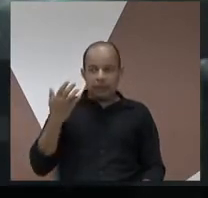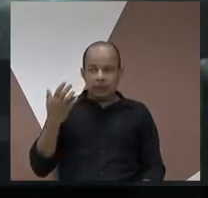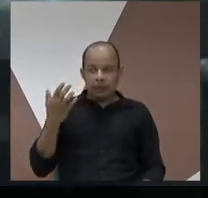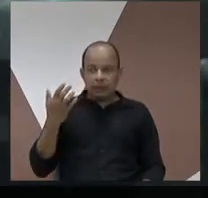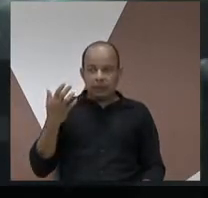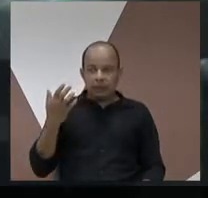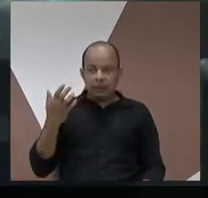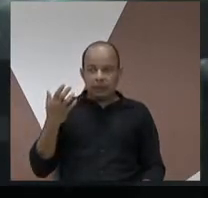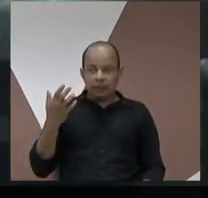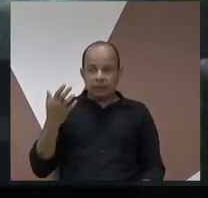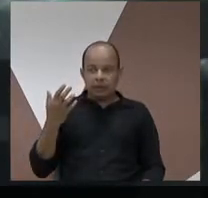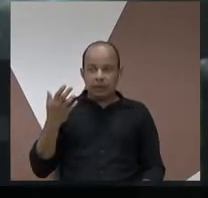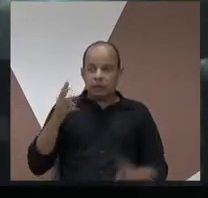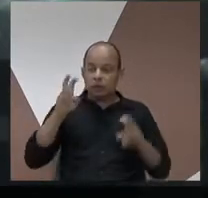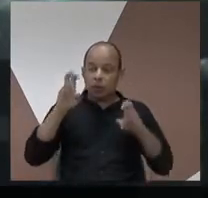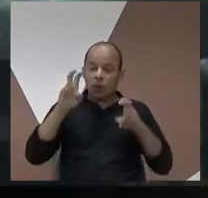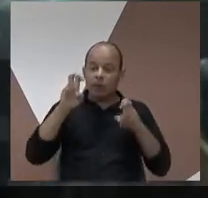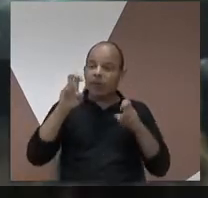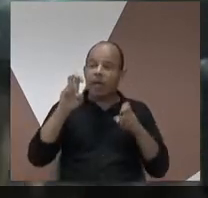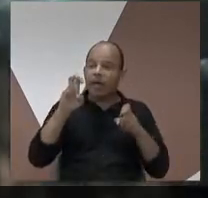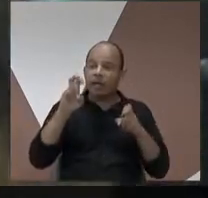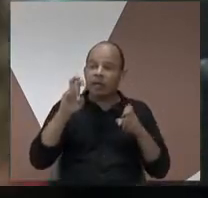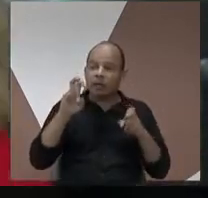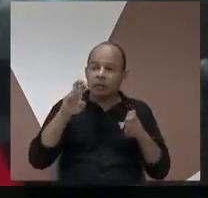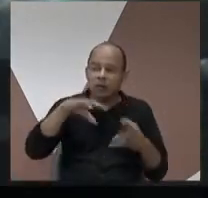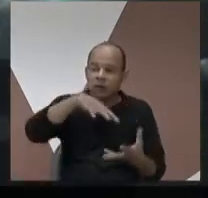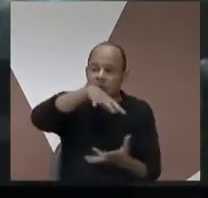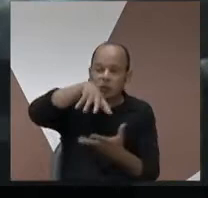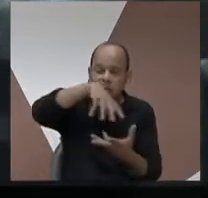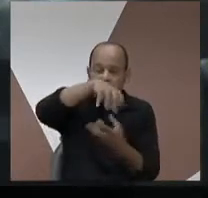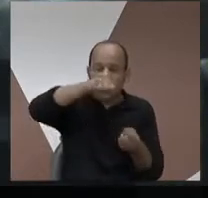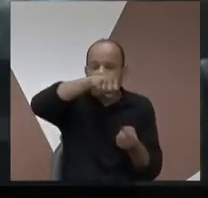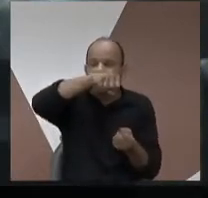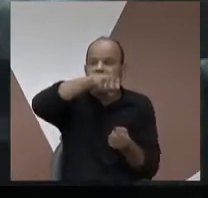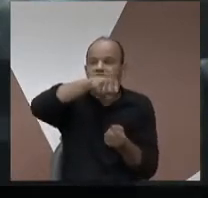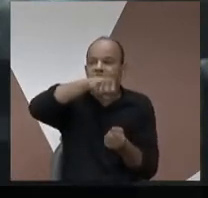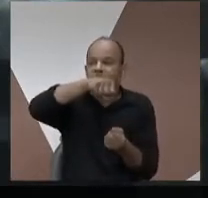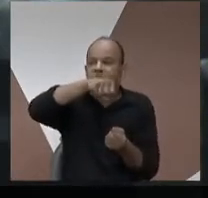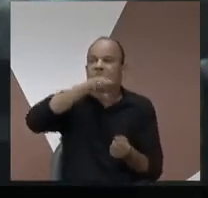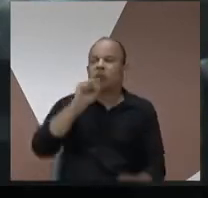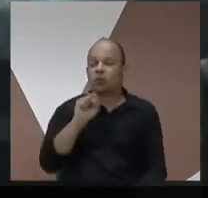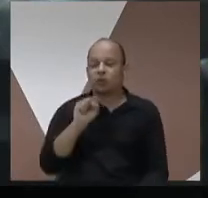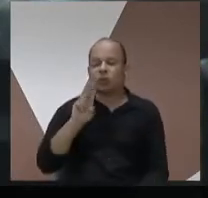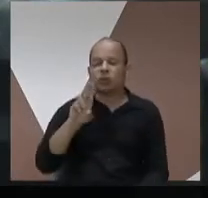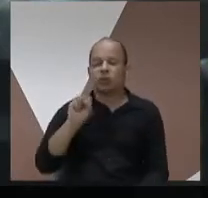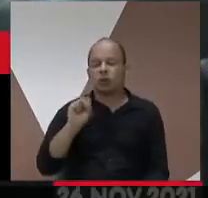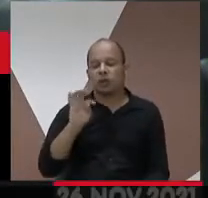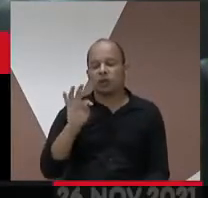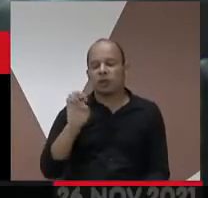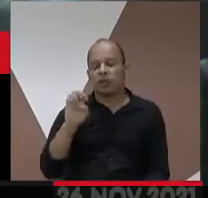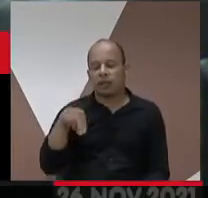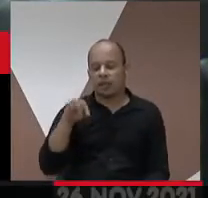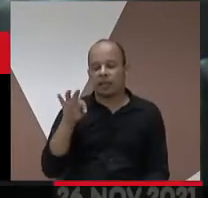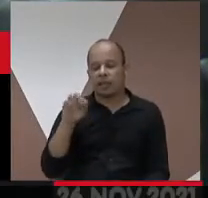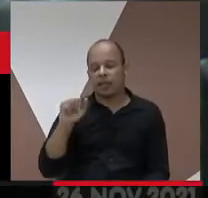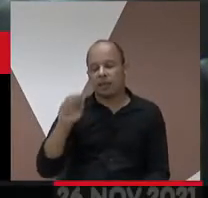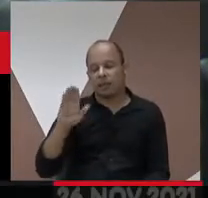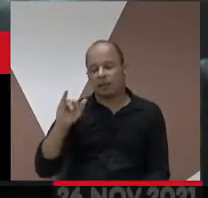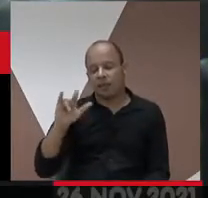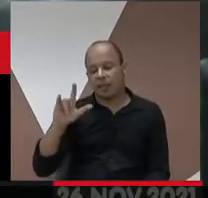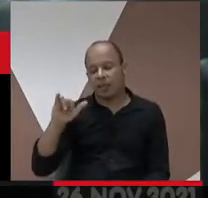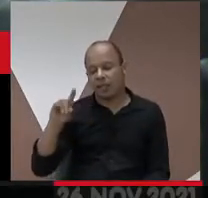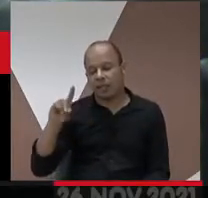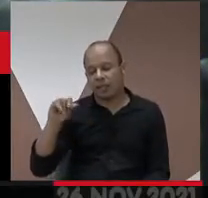de sustentabilidade. E como prefeito aprendi também várias outras que ainda a minha vida,